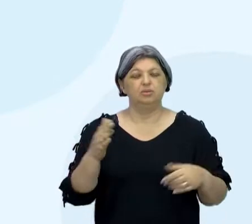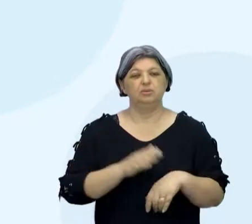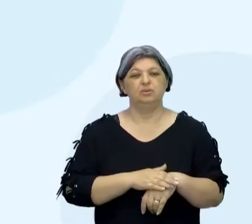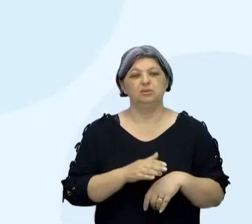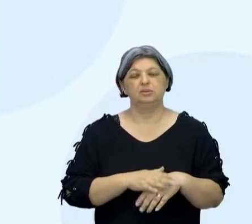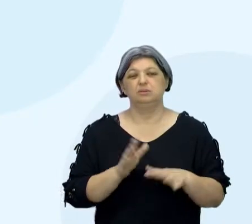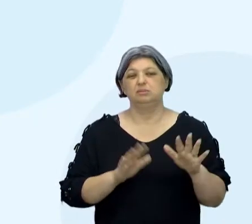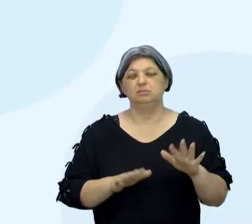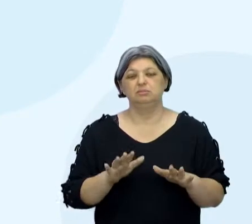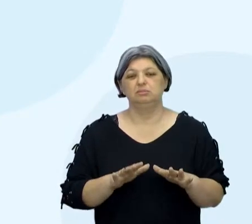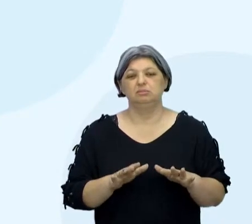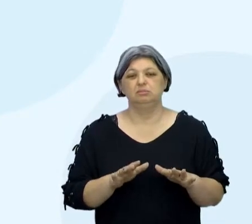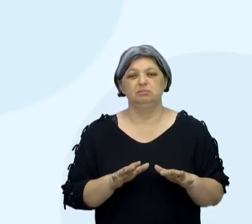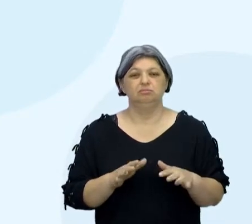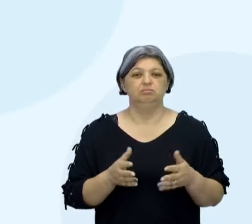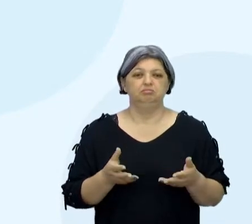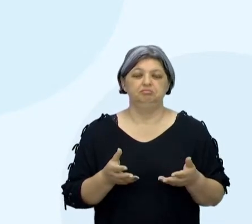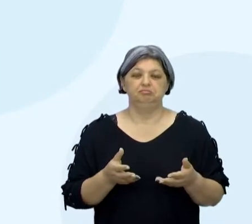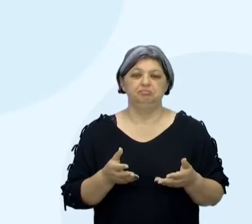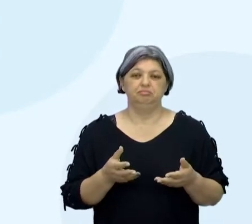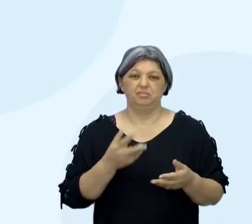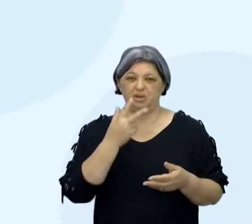faz uns